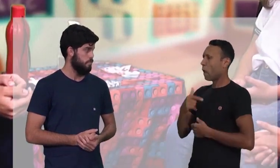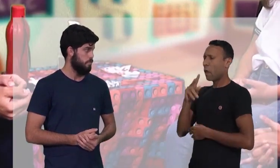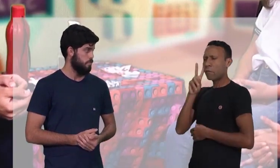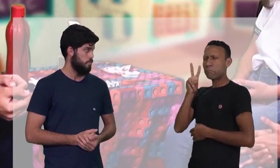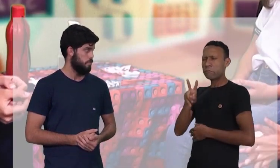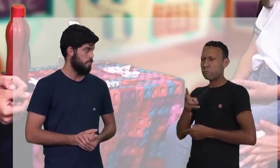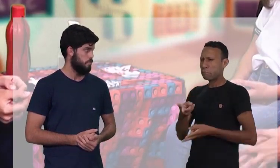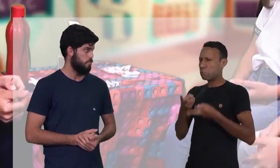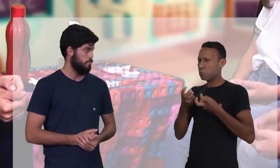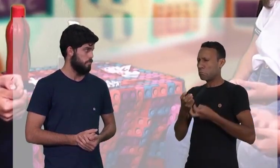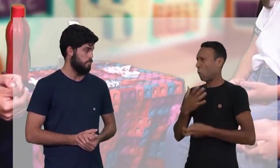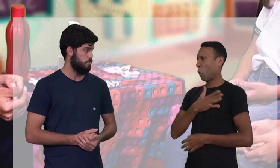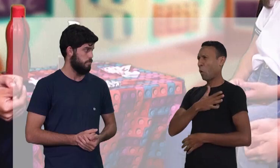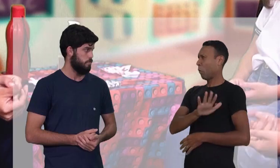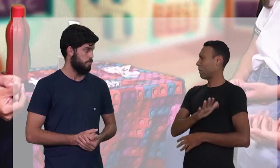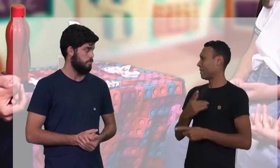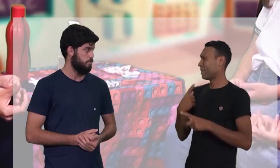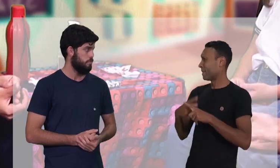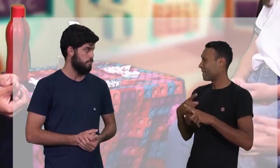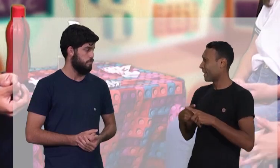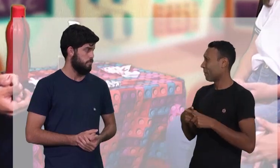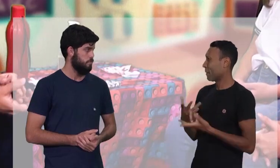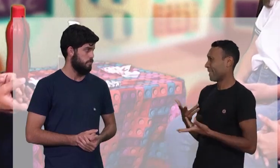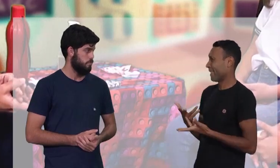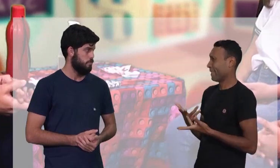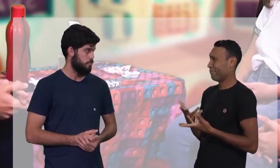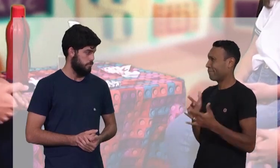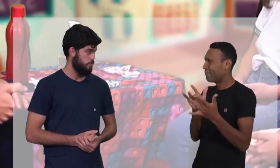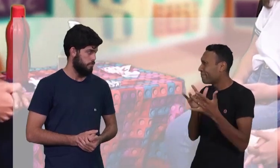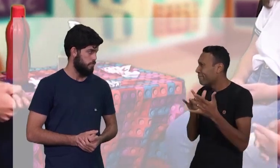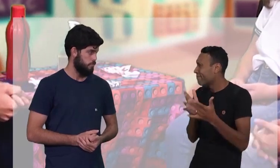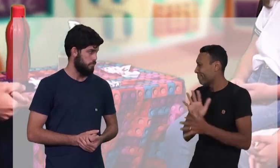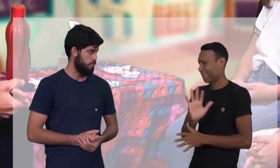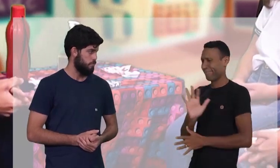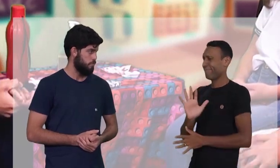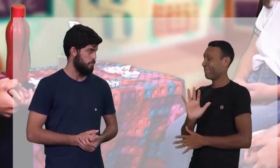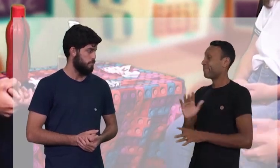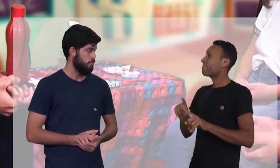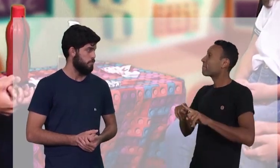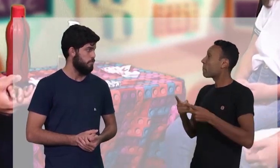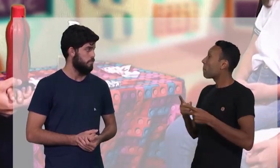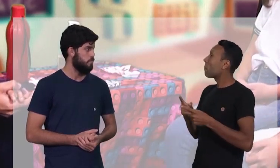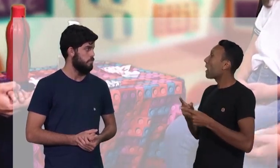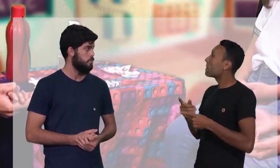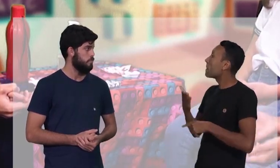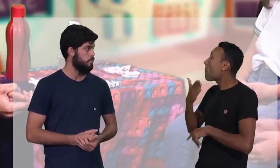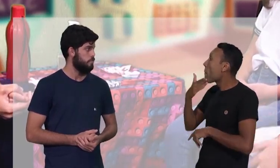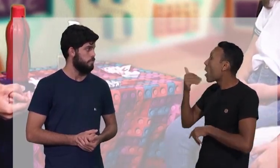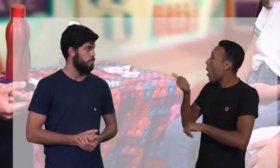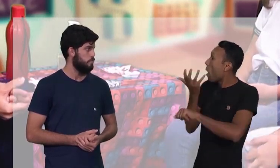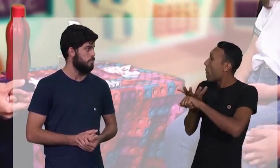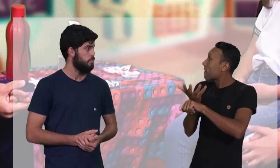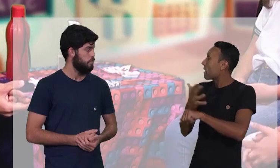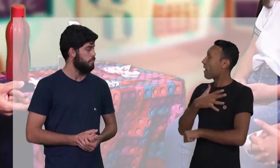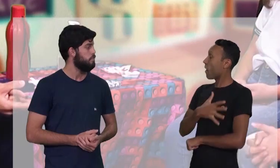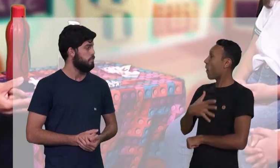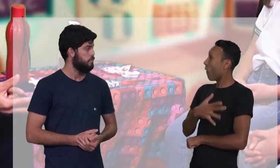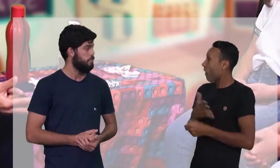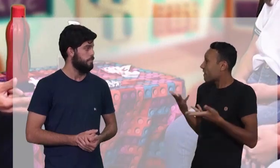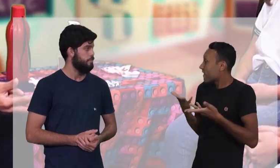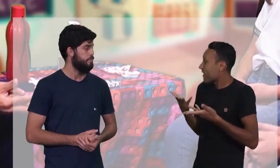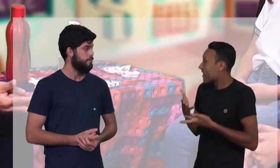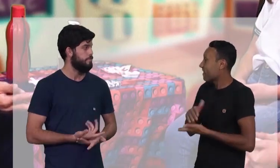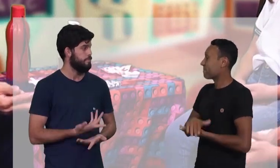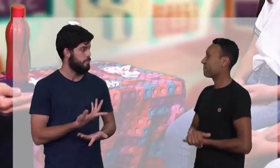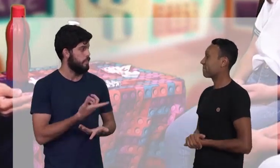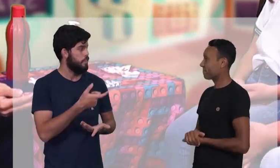gostar de ciências da natureza, porque eu geralmente não sou muito apegada a isso. Só que é uma das minhas matérias favoritas.